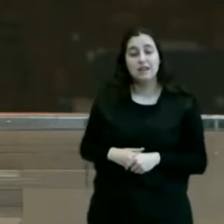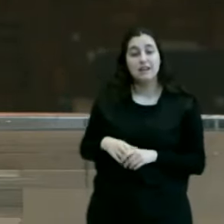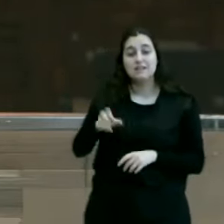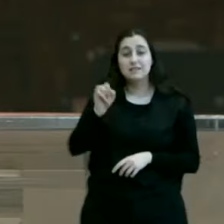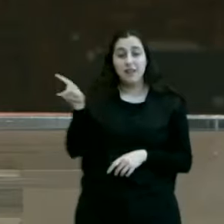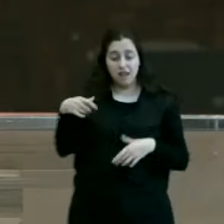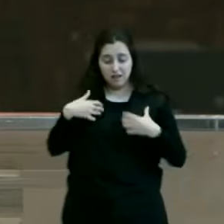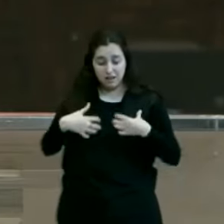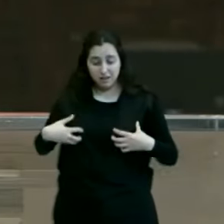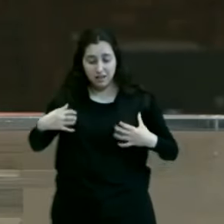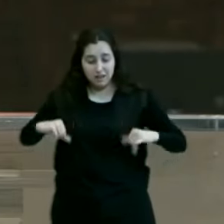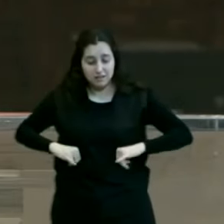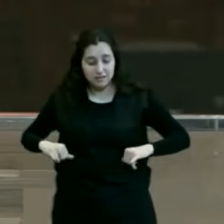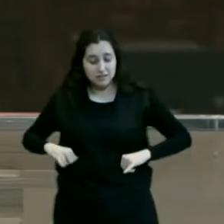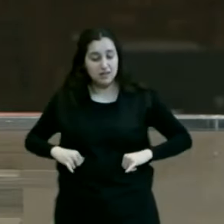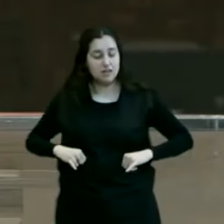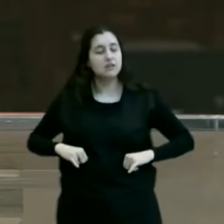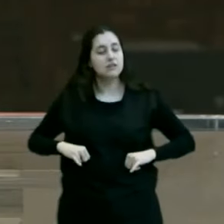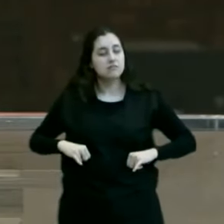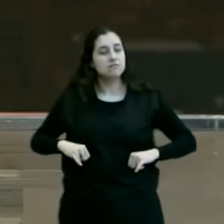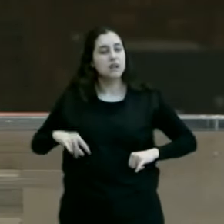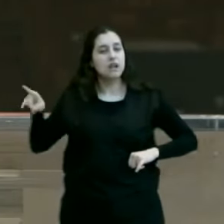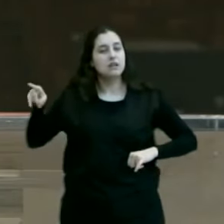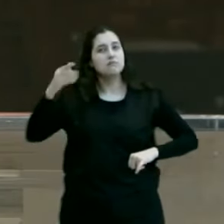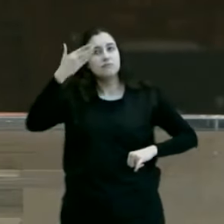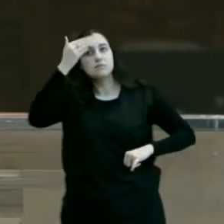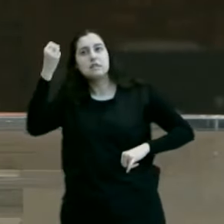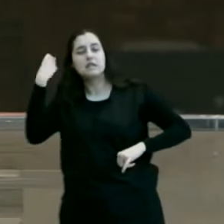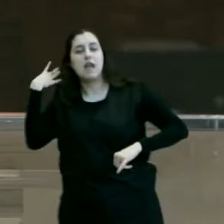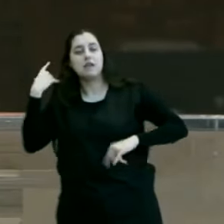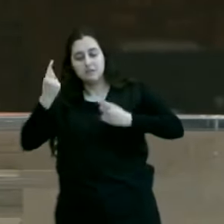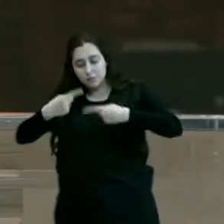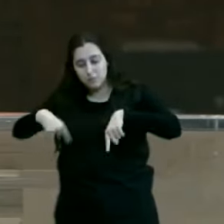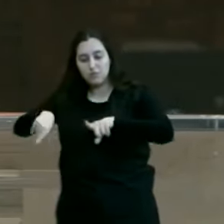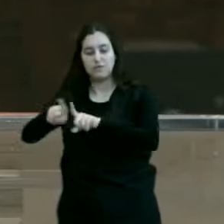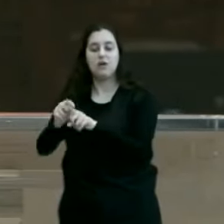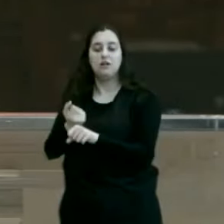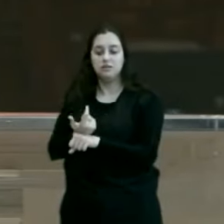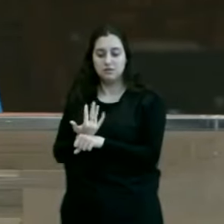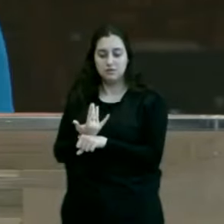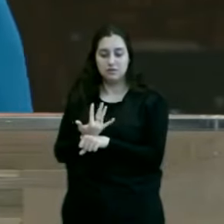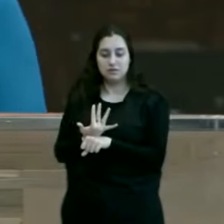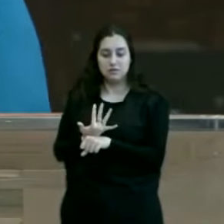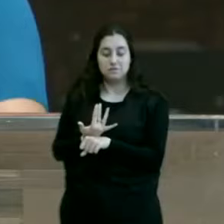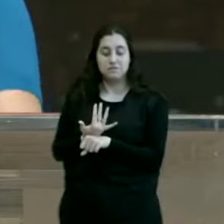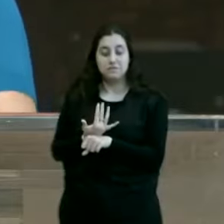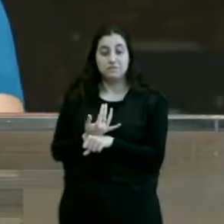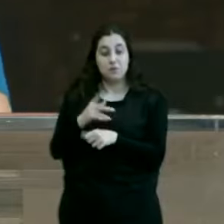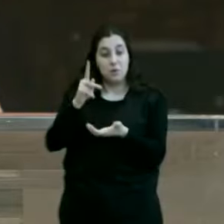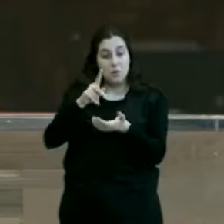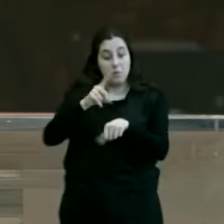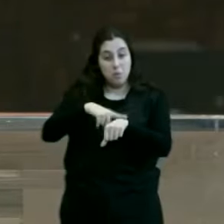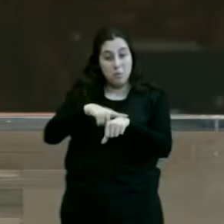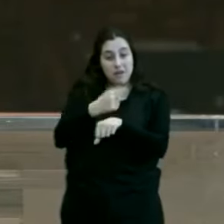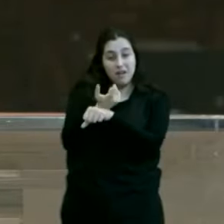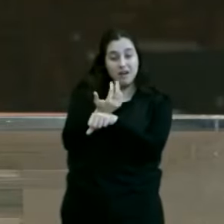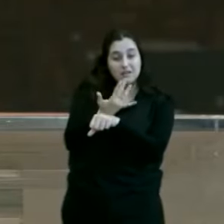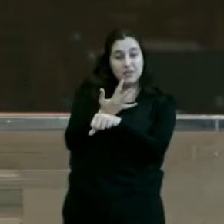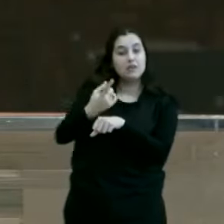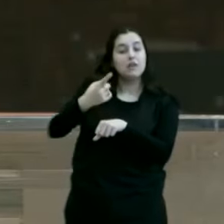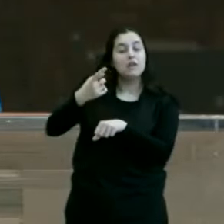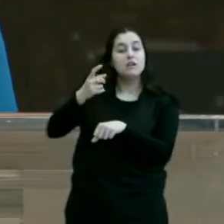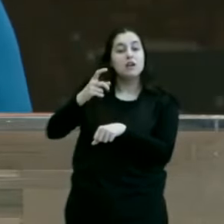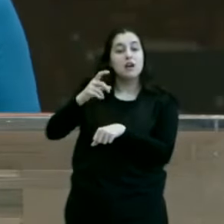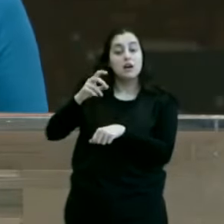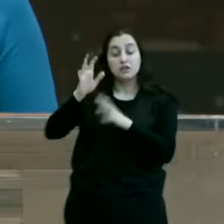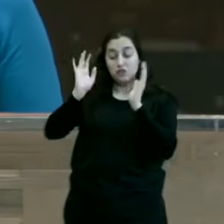ele se encontrava naquele momento. Então o avivamento, queridos, não virá sobre nós enquanto a nossa